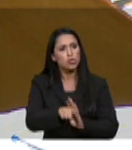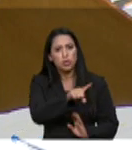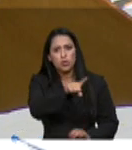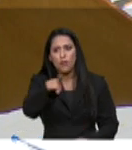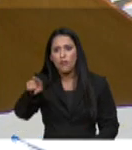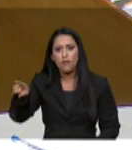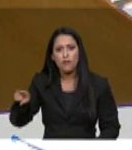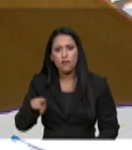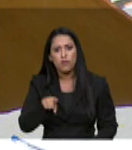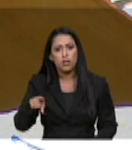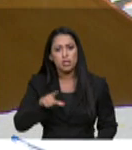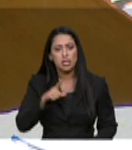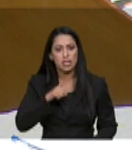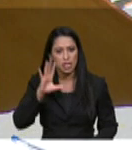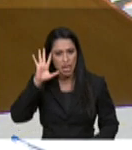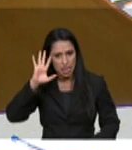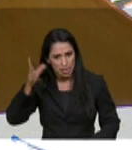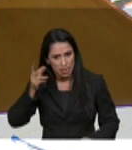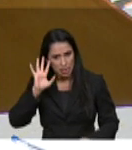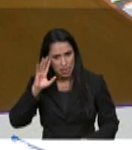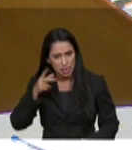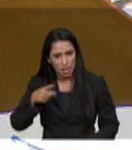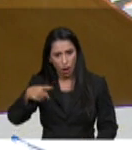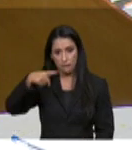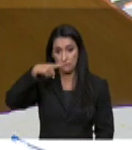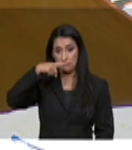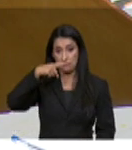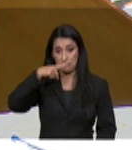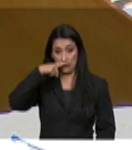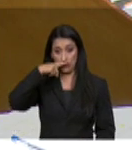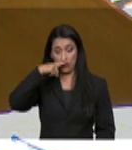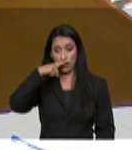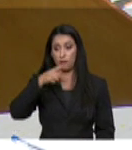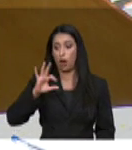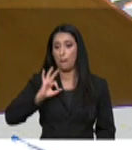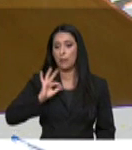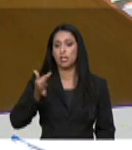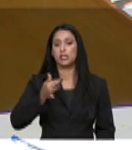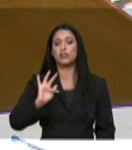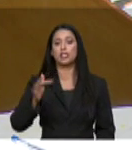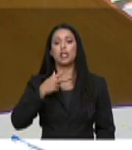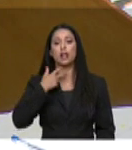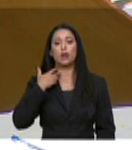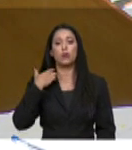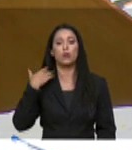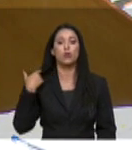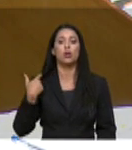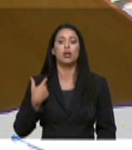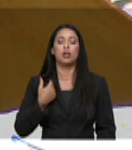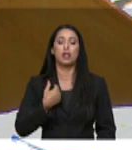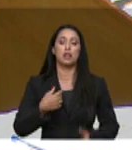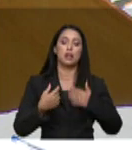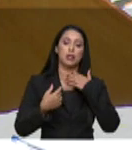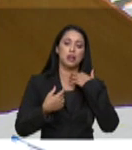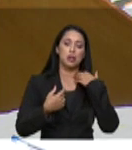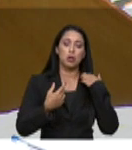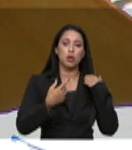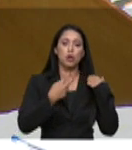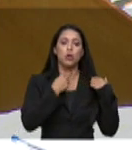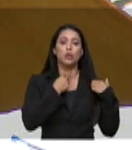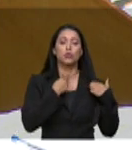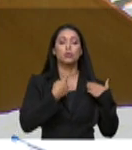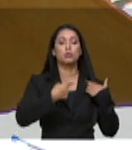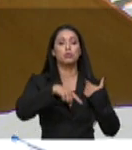todos vocês que detém essas decisões só quem que decidiu que a polícia federal não pode operar que evidentemente culminou tanto no